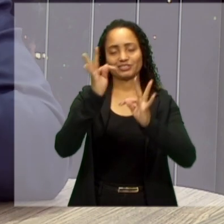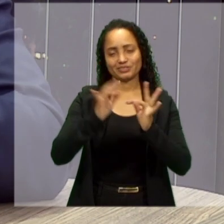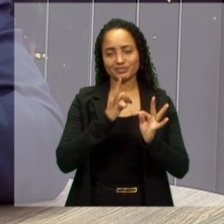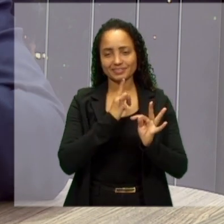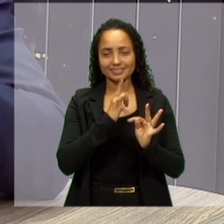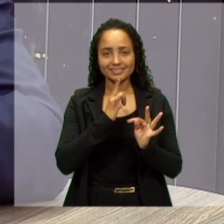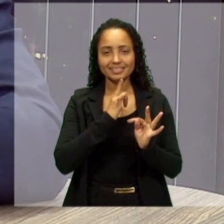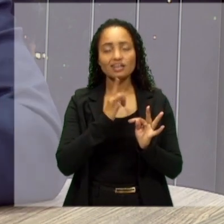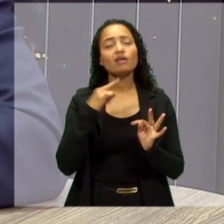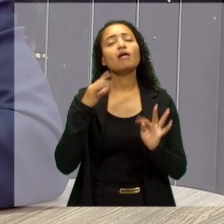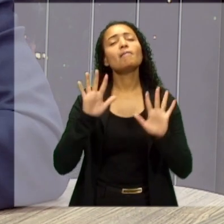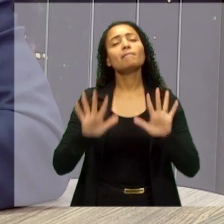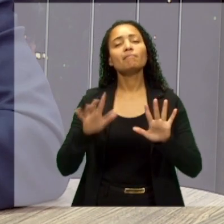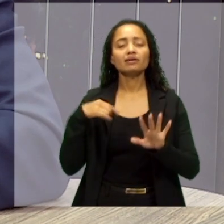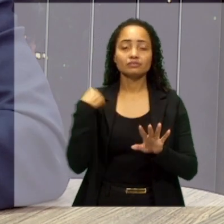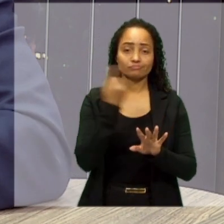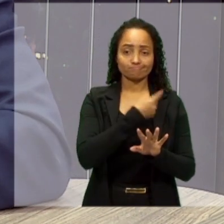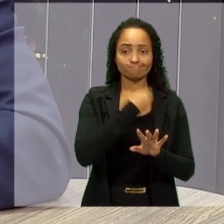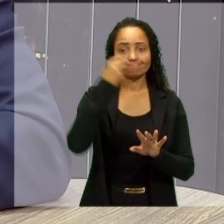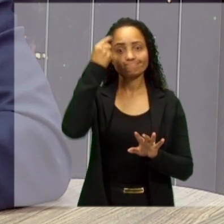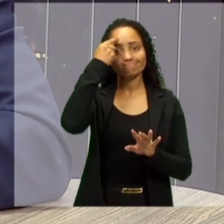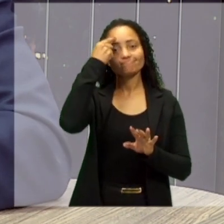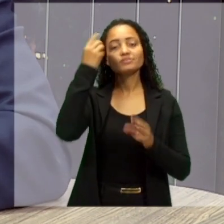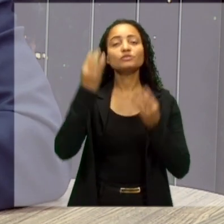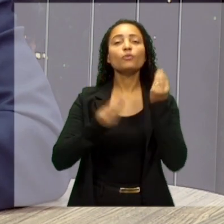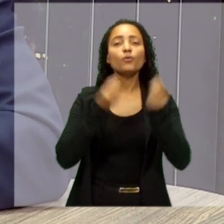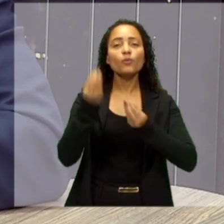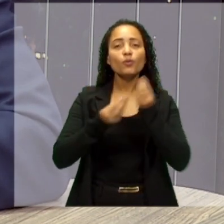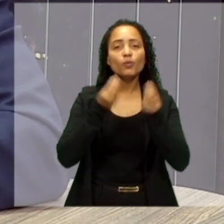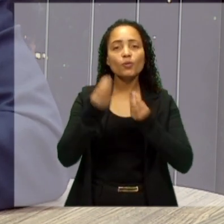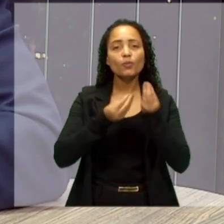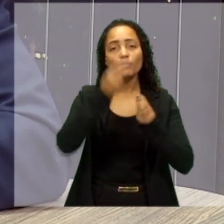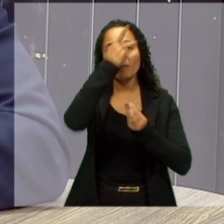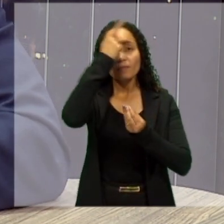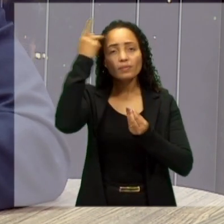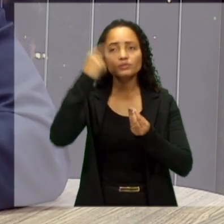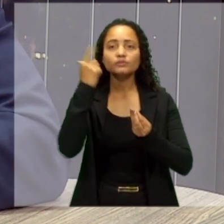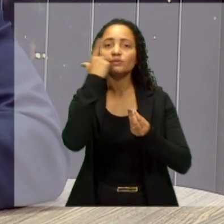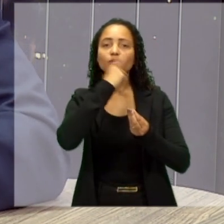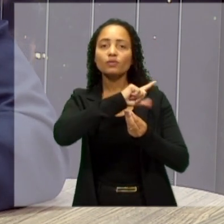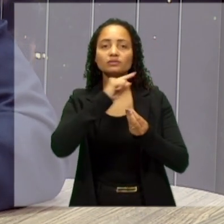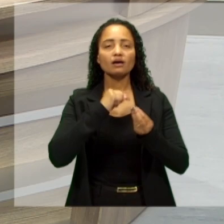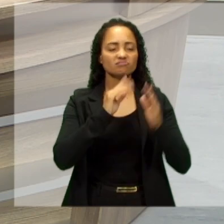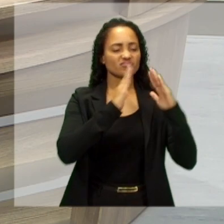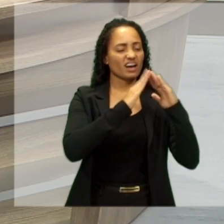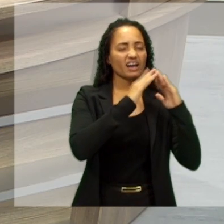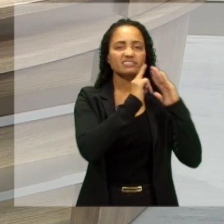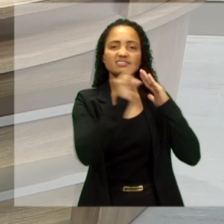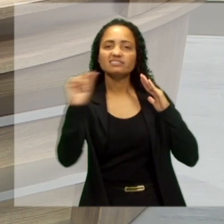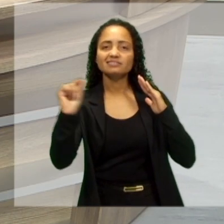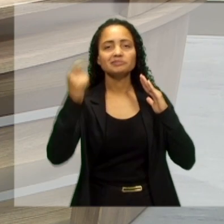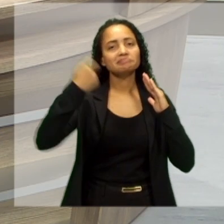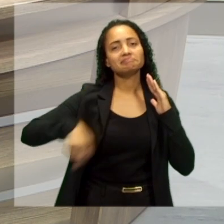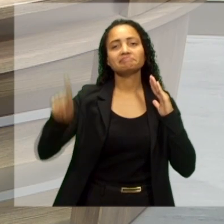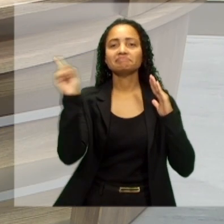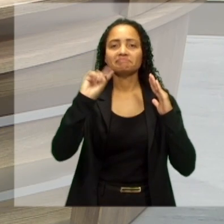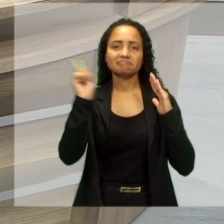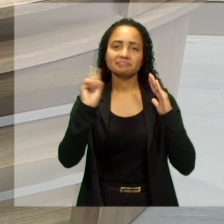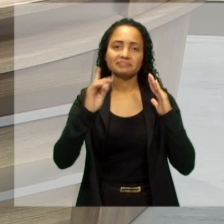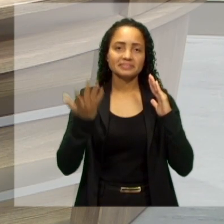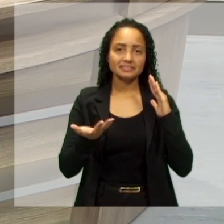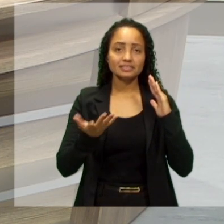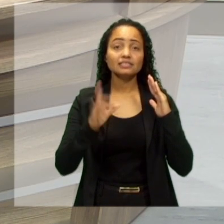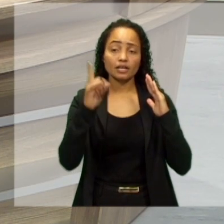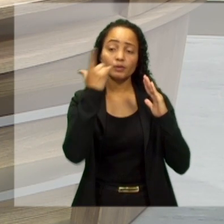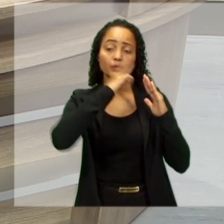pensando formas de a pessoa não necessitar se deslocar da sua casa. Por exemplo, um município como Itajaí, que é muito